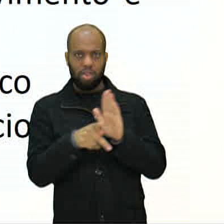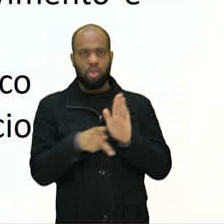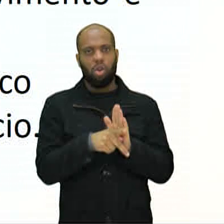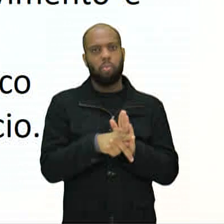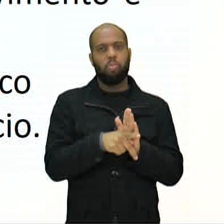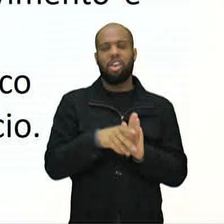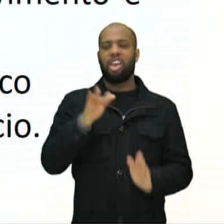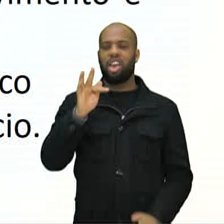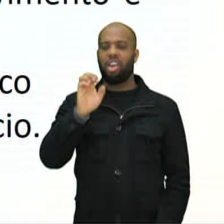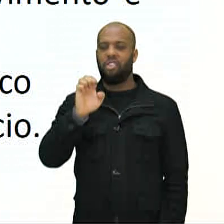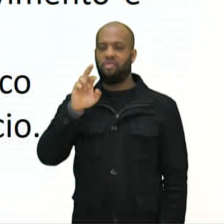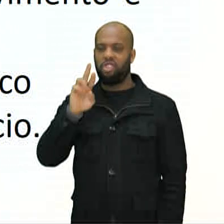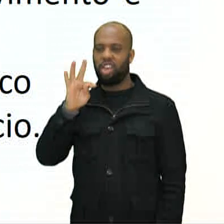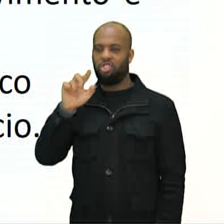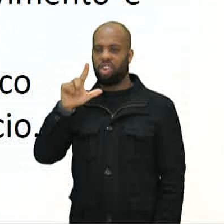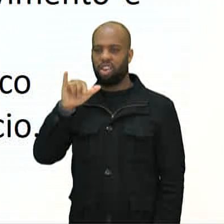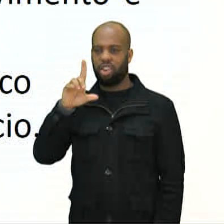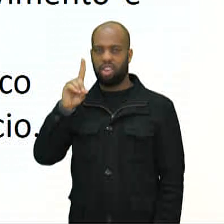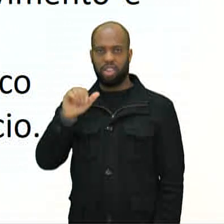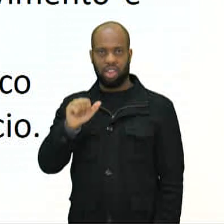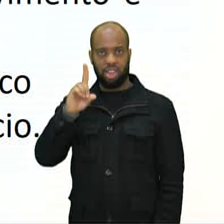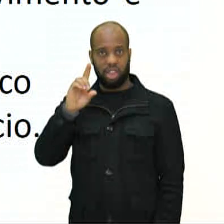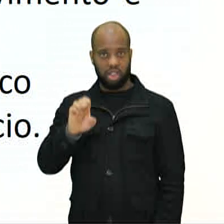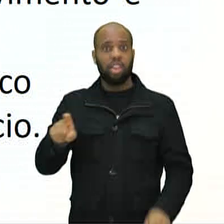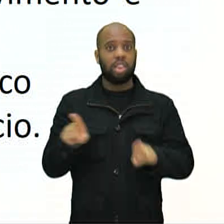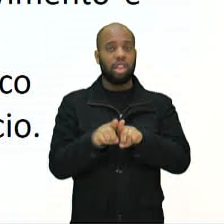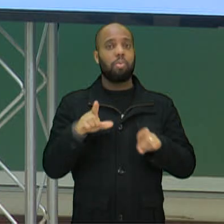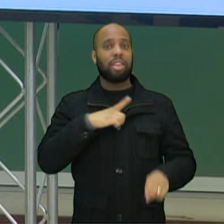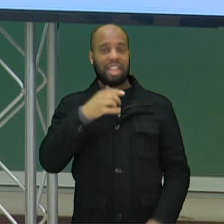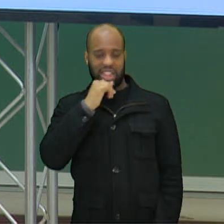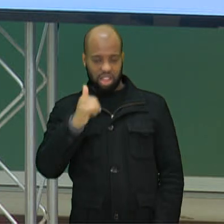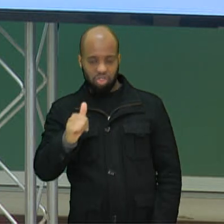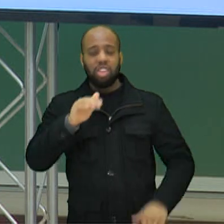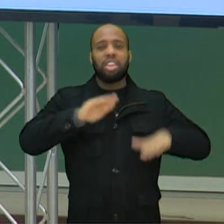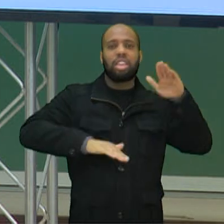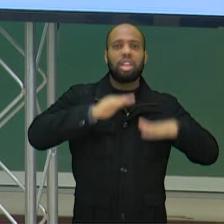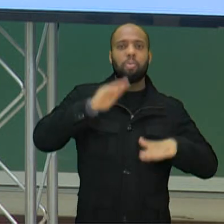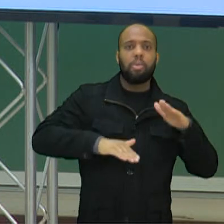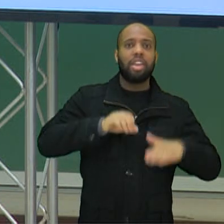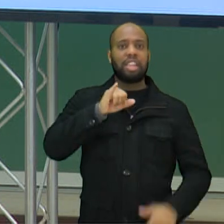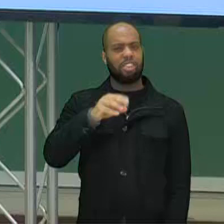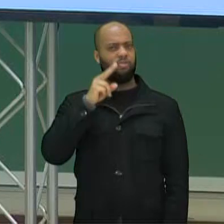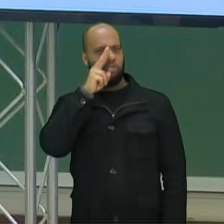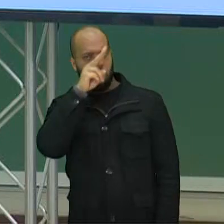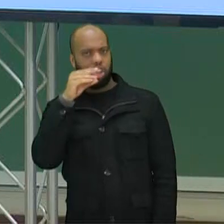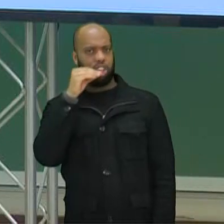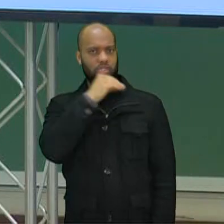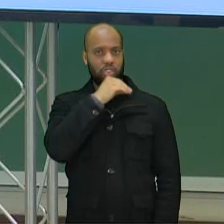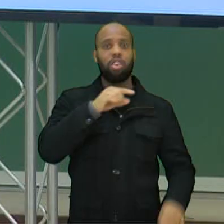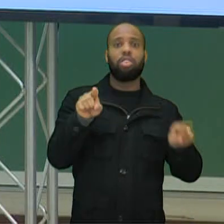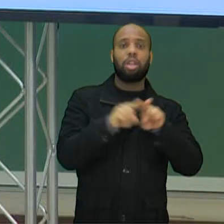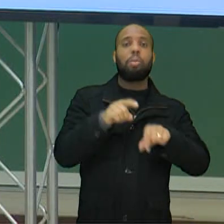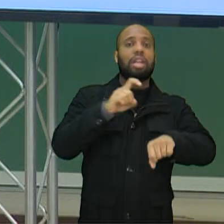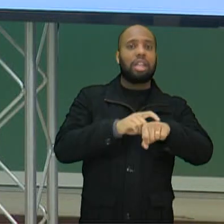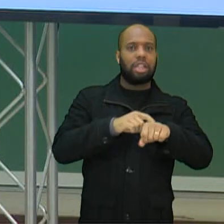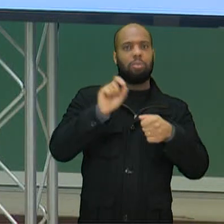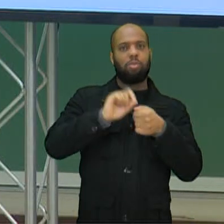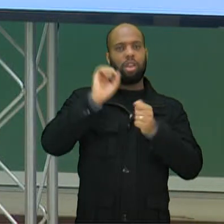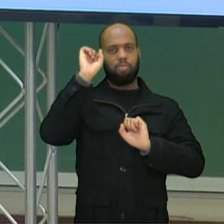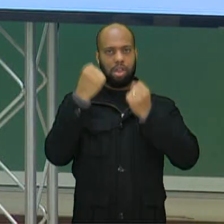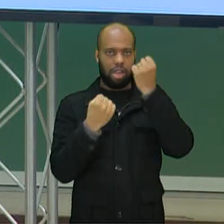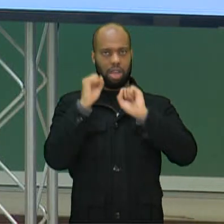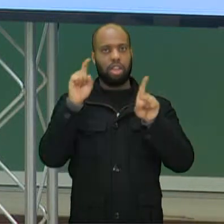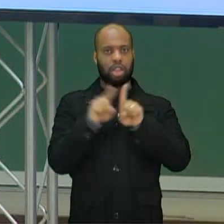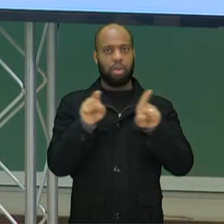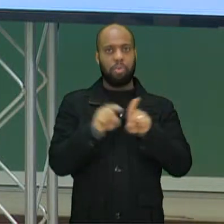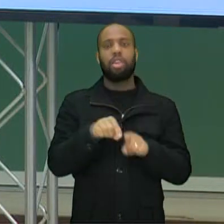E a regulação hormonal do metabolismo energético depende da intensidade e duração do exercício, como já nós estamos falando há um certo tempo.